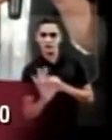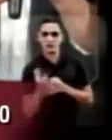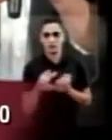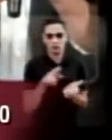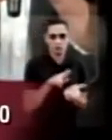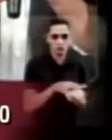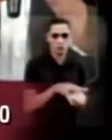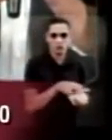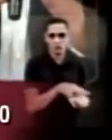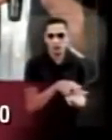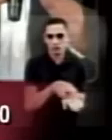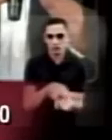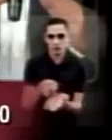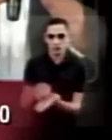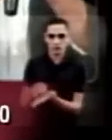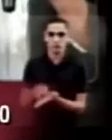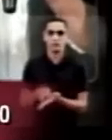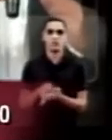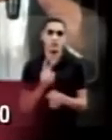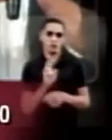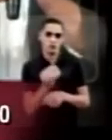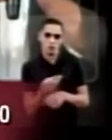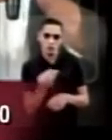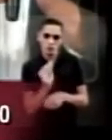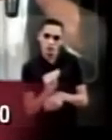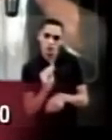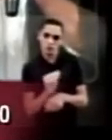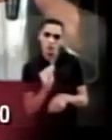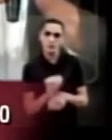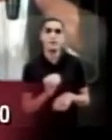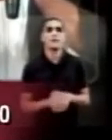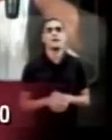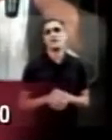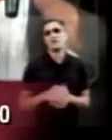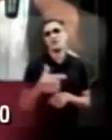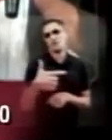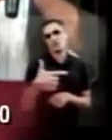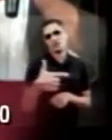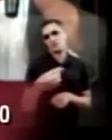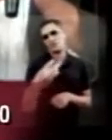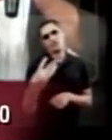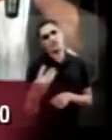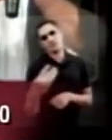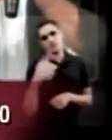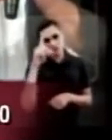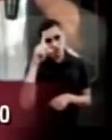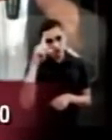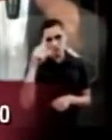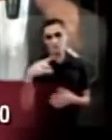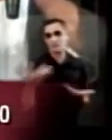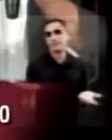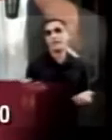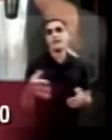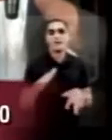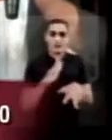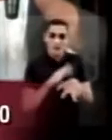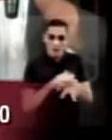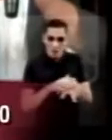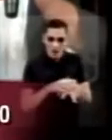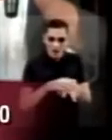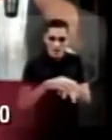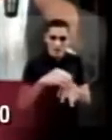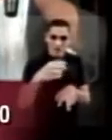de 23 dias, com pacientes com 103 dias, com paciente com